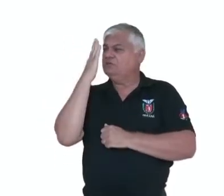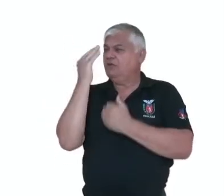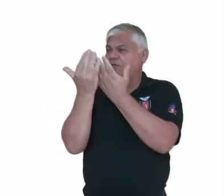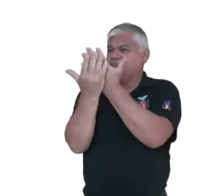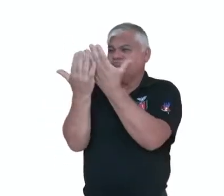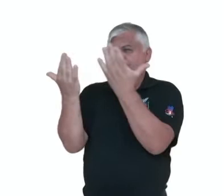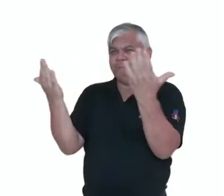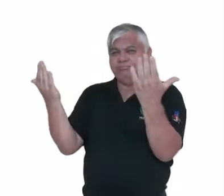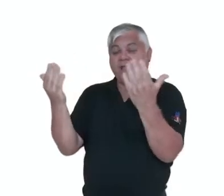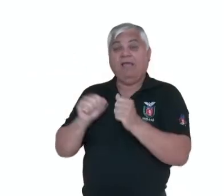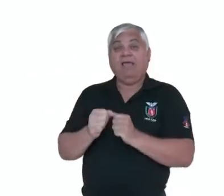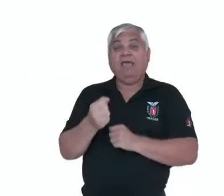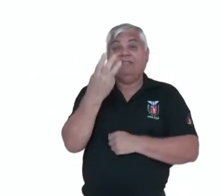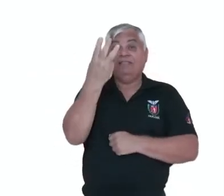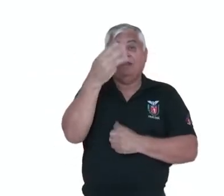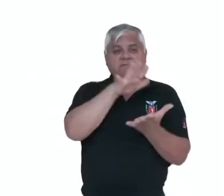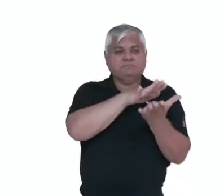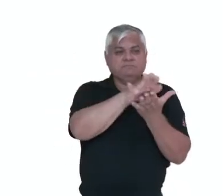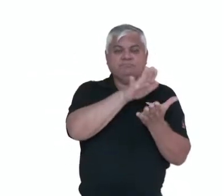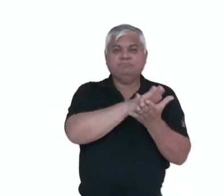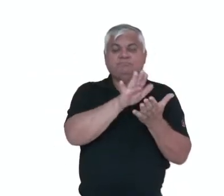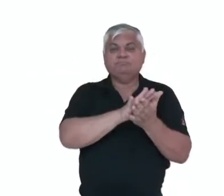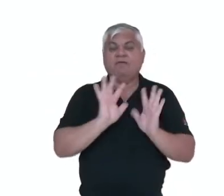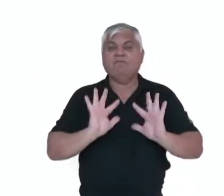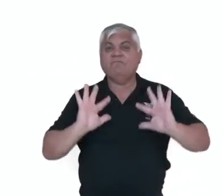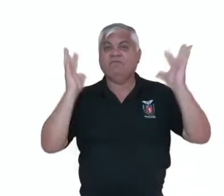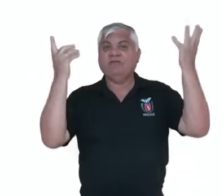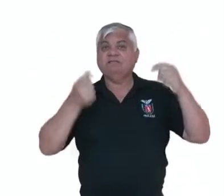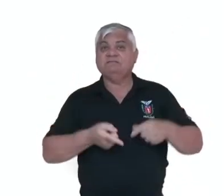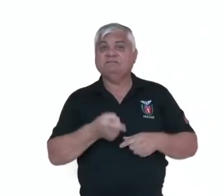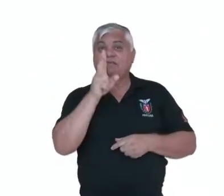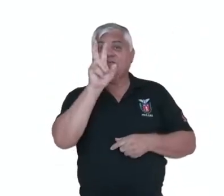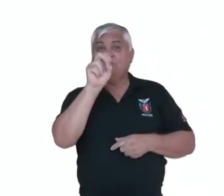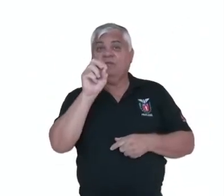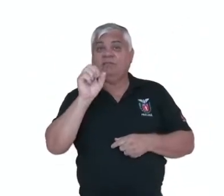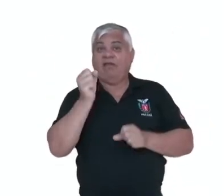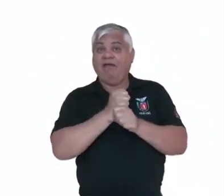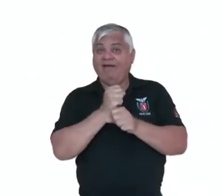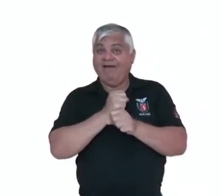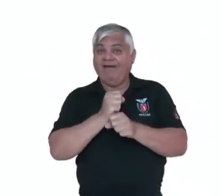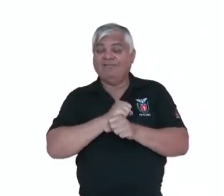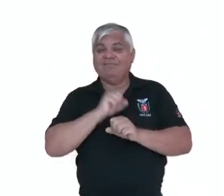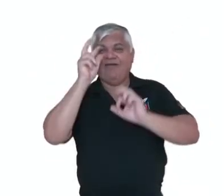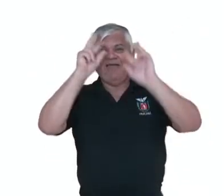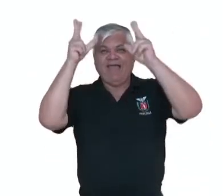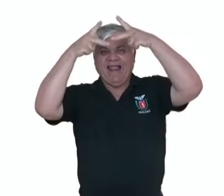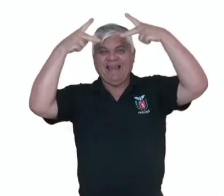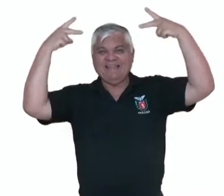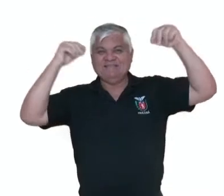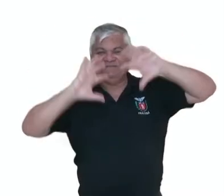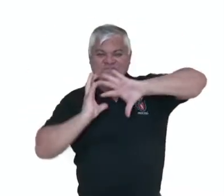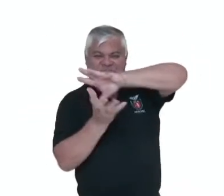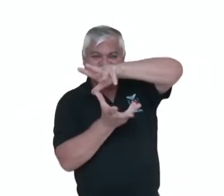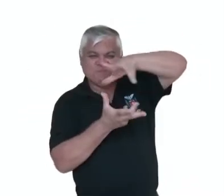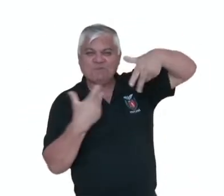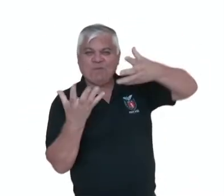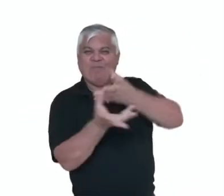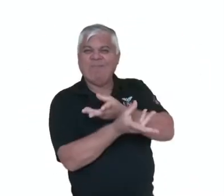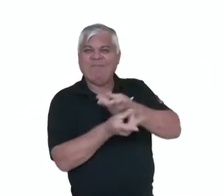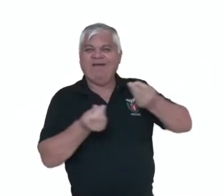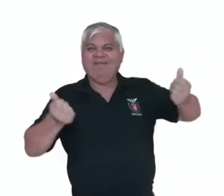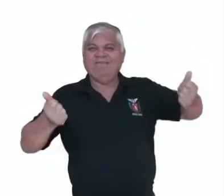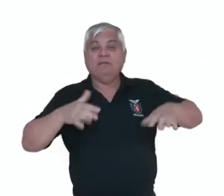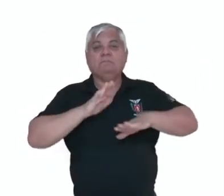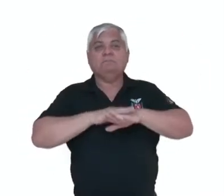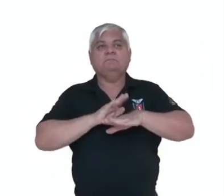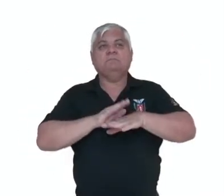edições comemoram os 150 anos de Alice no País das Maravilhas, de Lewis Carroll. Esse texto foi escrito por